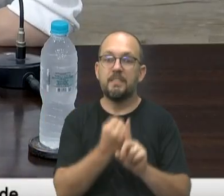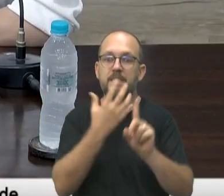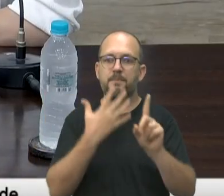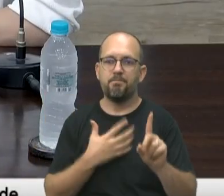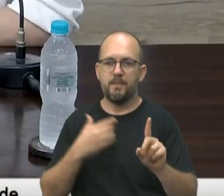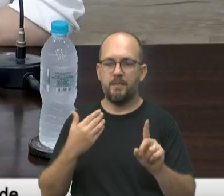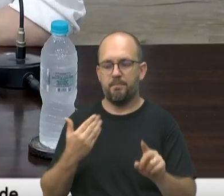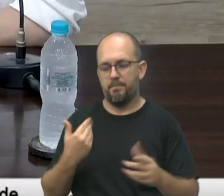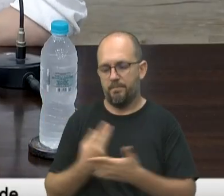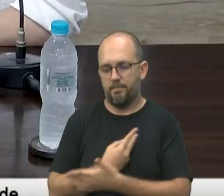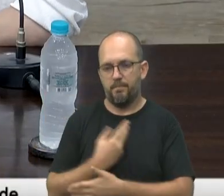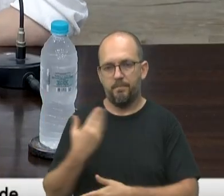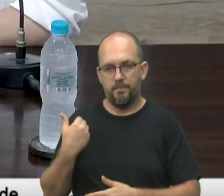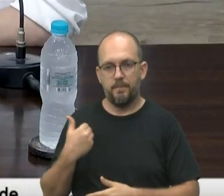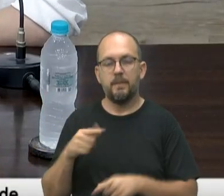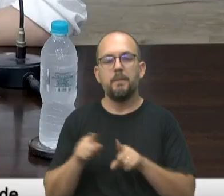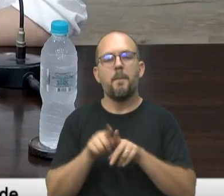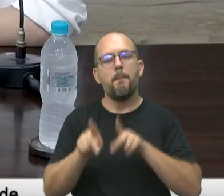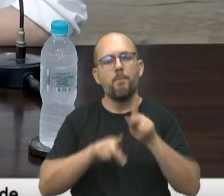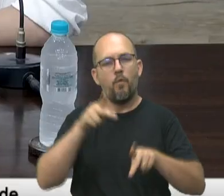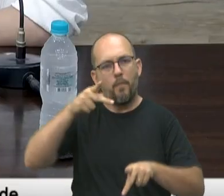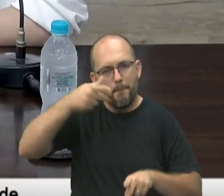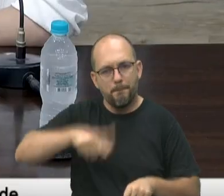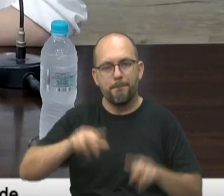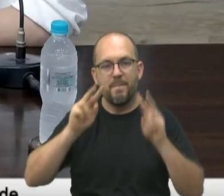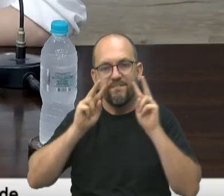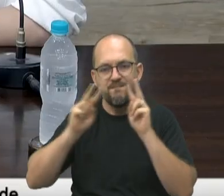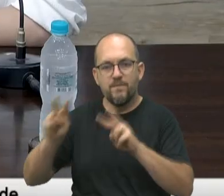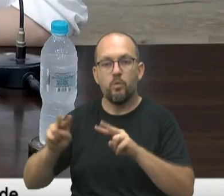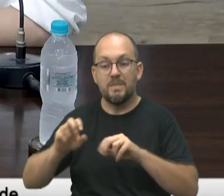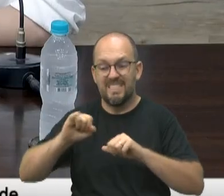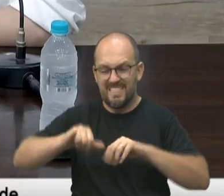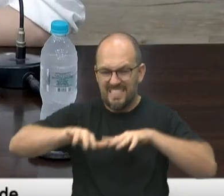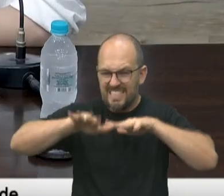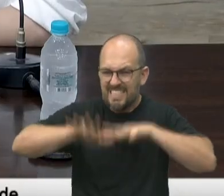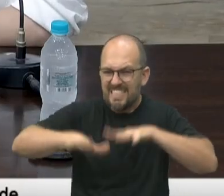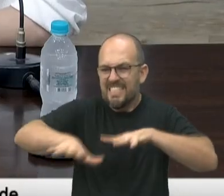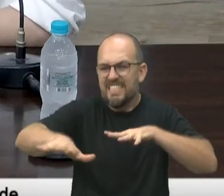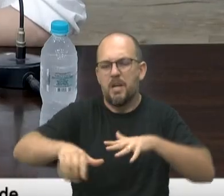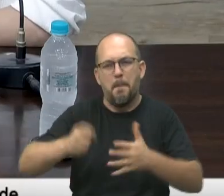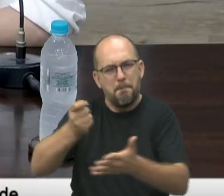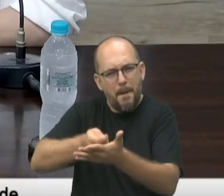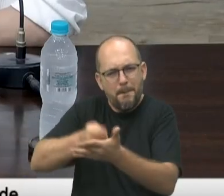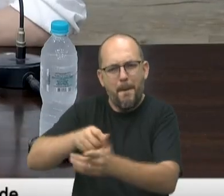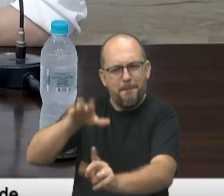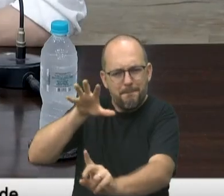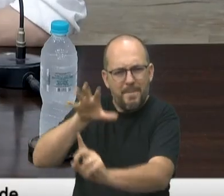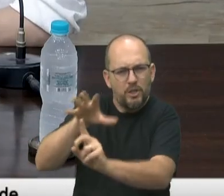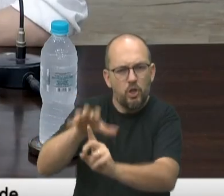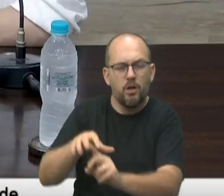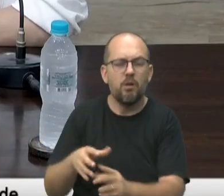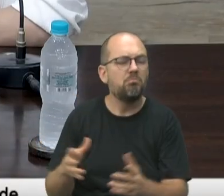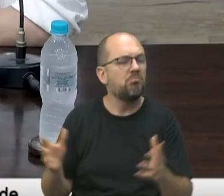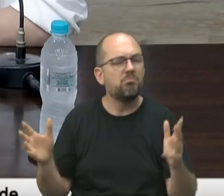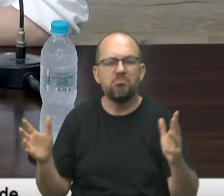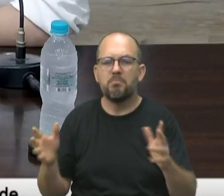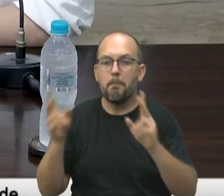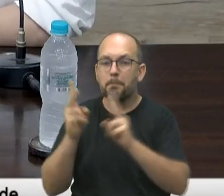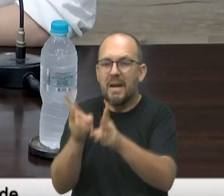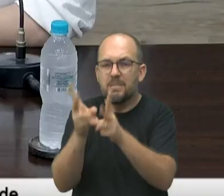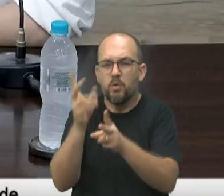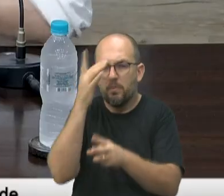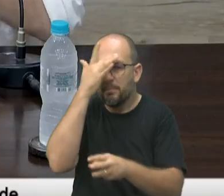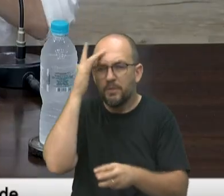fim de semana e que o povo, mais uma vez, viu que quando vai para a rua, quando se mobiliza, quando pressiona, mesmo as pessoas